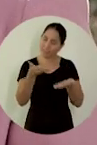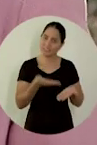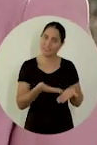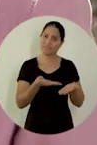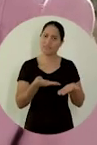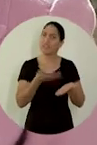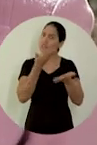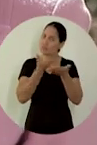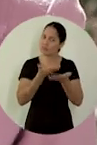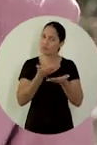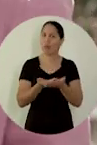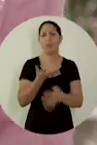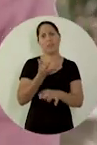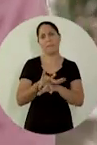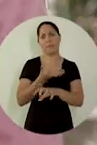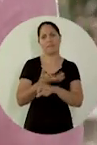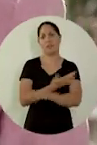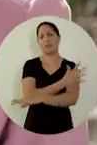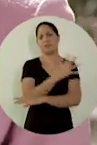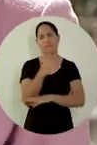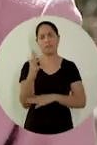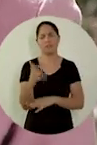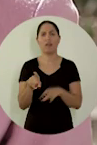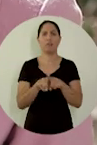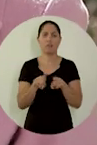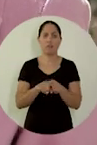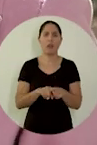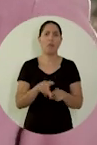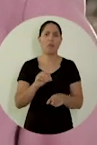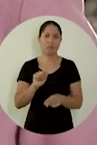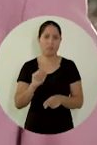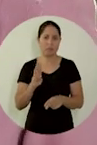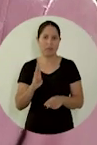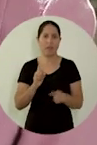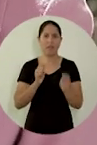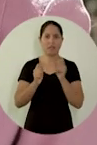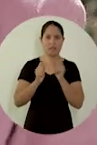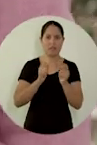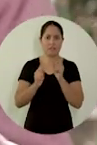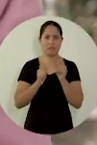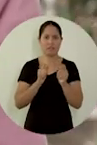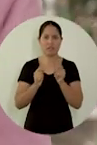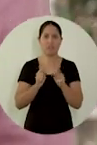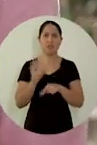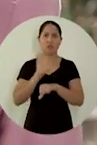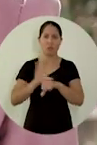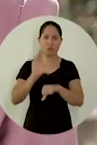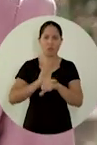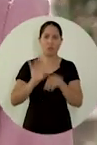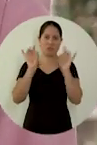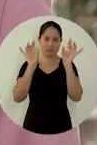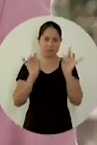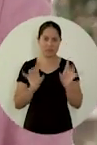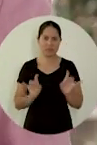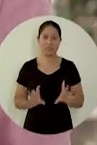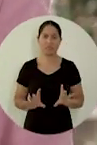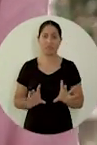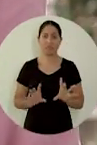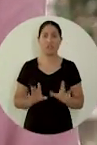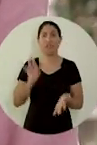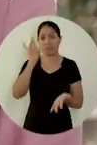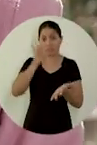o convite para que estudem a matéria, assistam a OAB Entrevista ou façam cursos de especialização. Eu